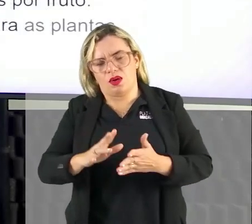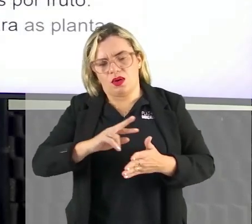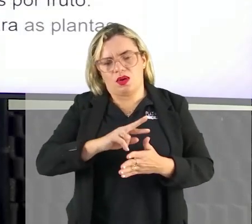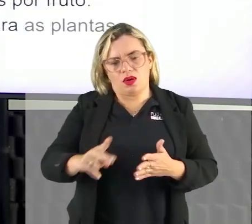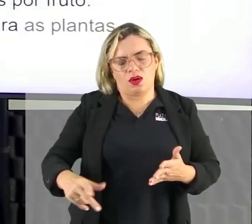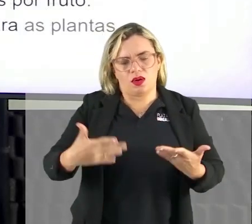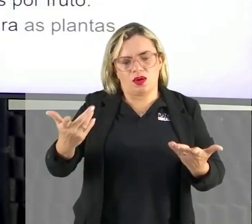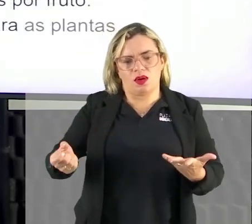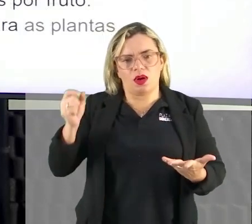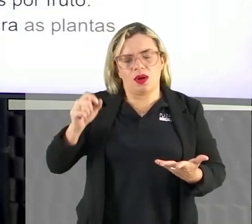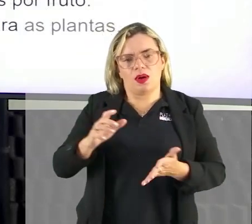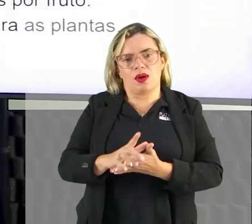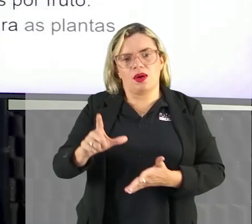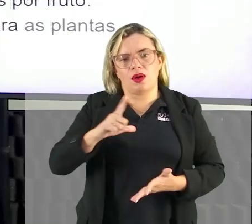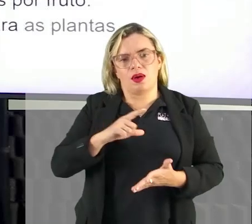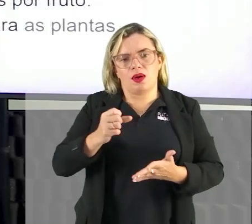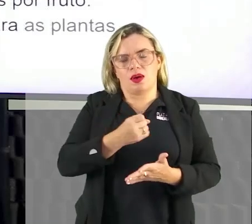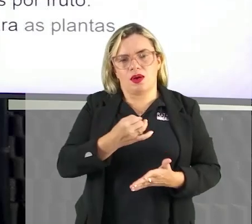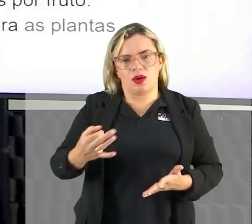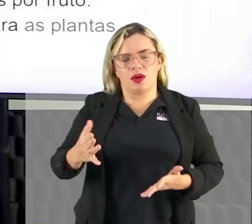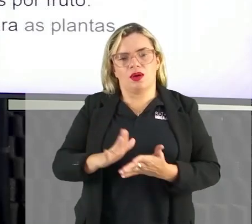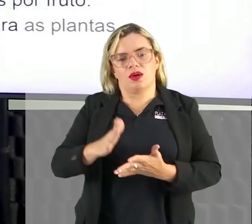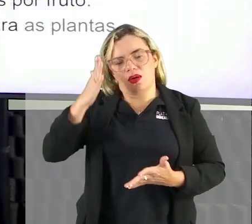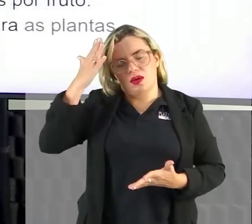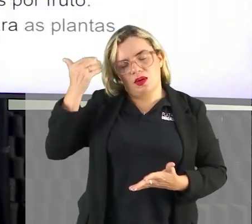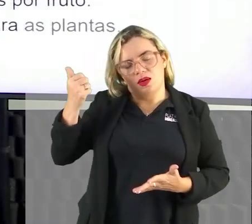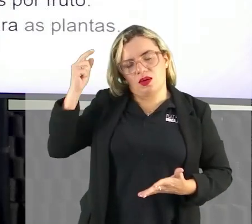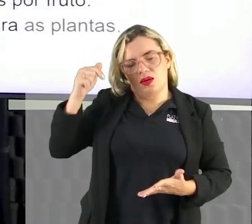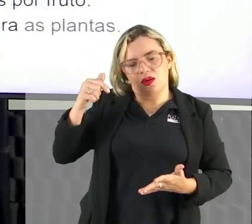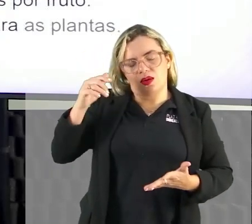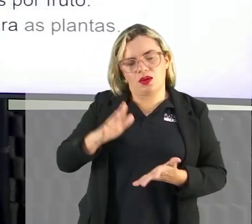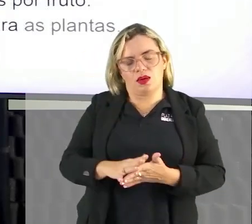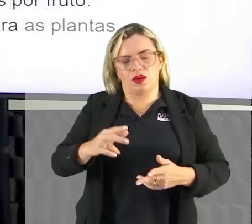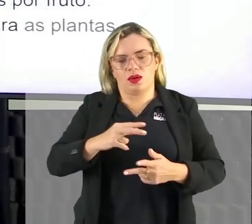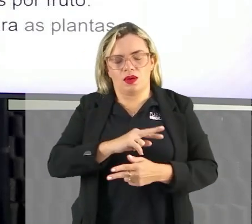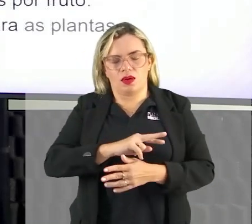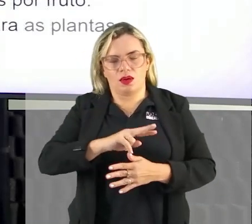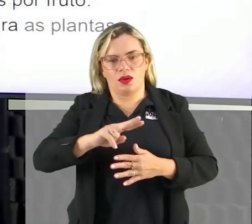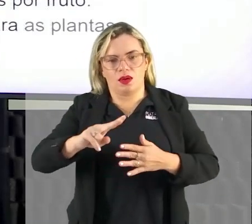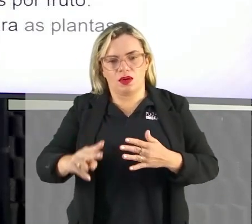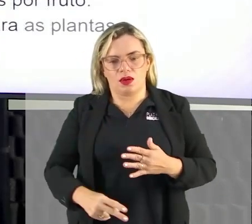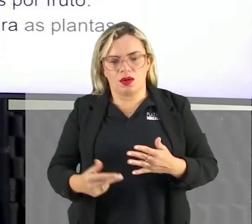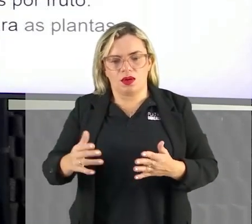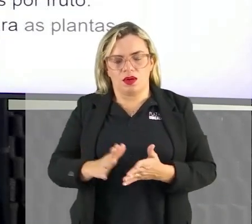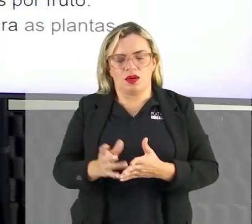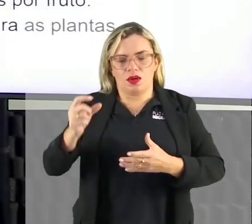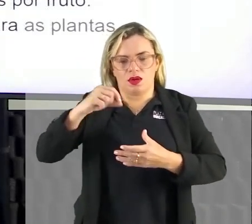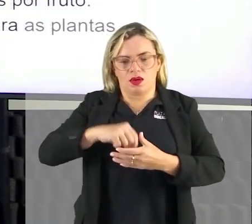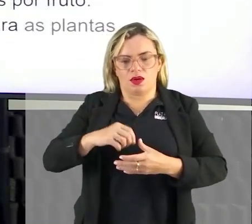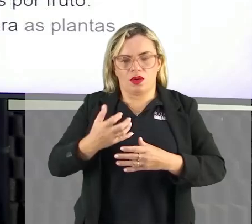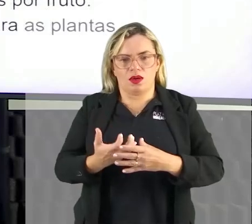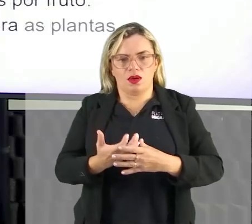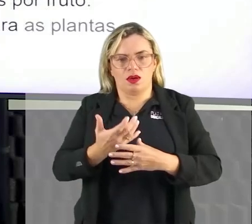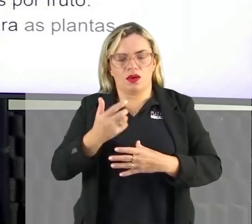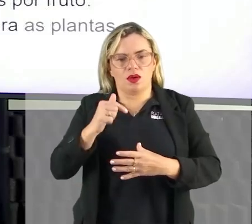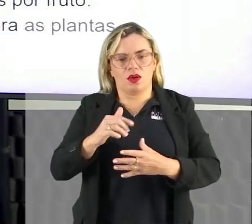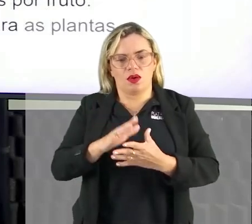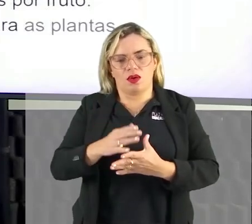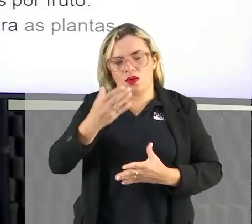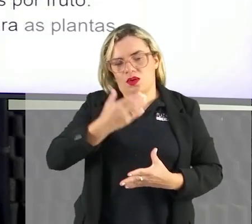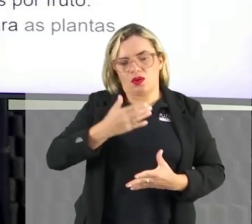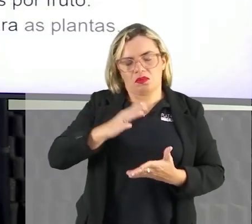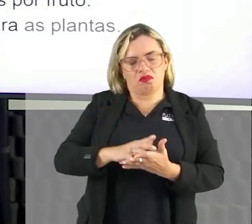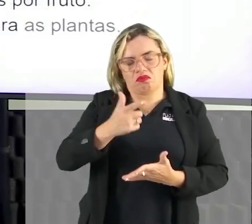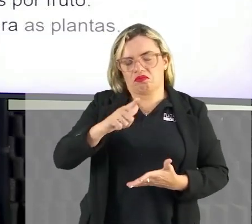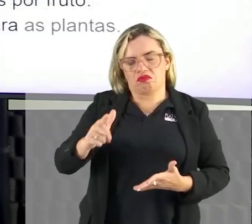tenho uma quantidade já prevista para aquela espécie de semente dentro de cada fruto seu. Então, isso não tem nada a ver com a